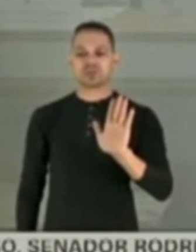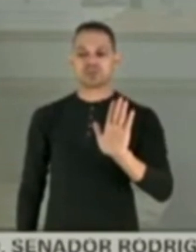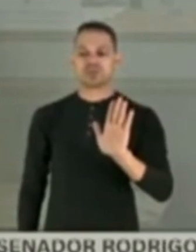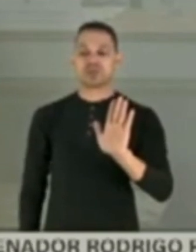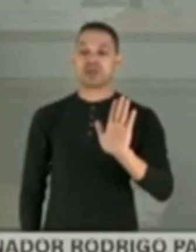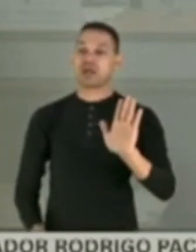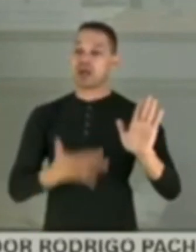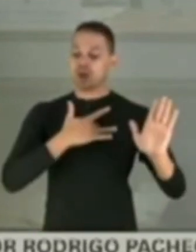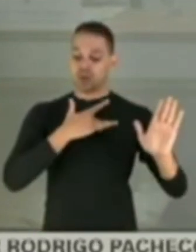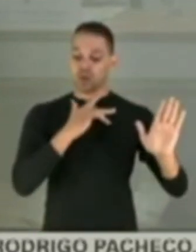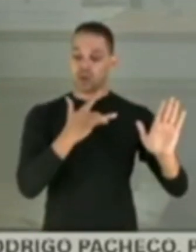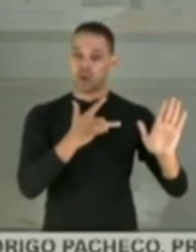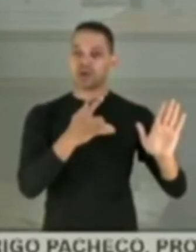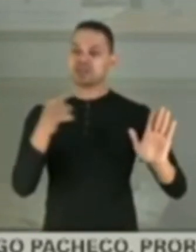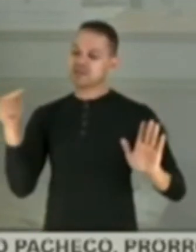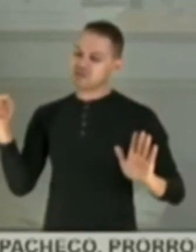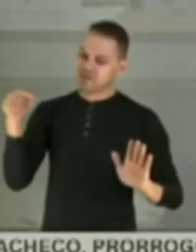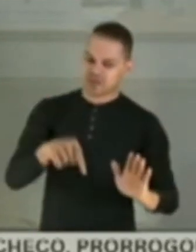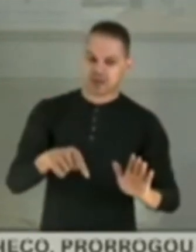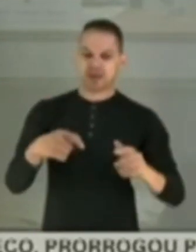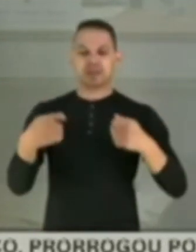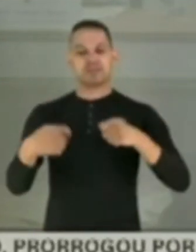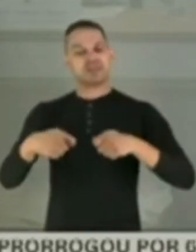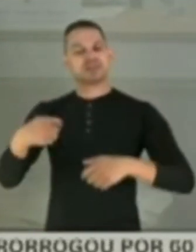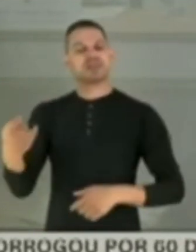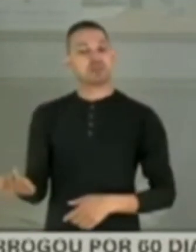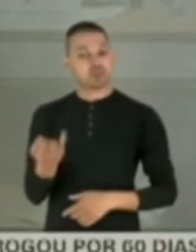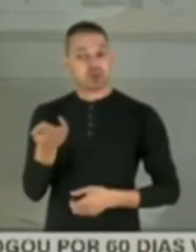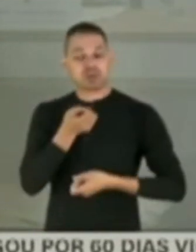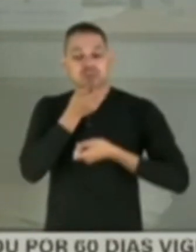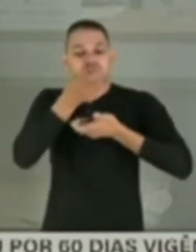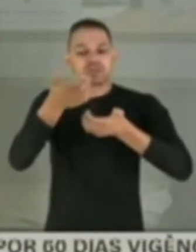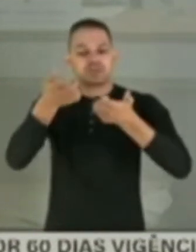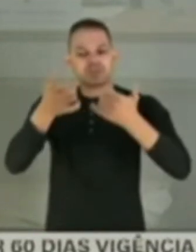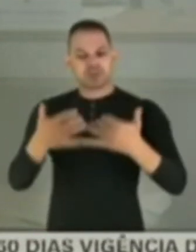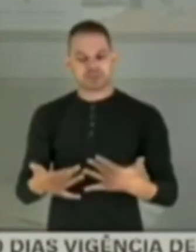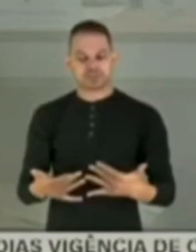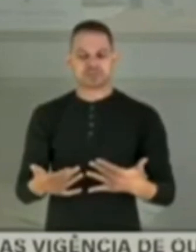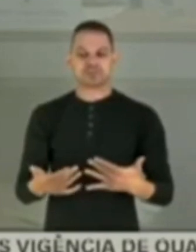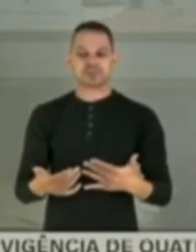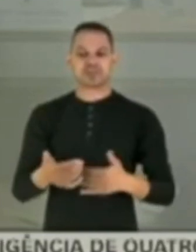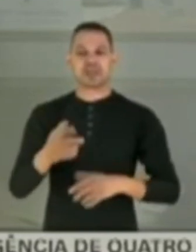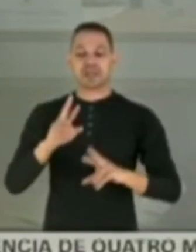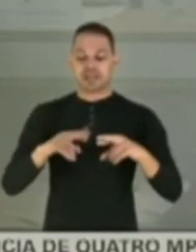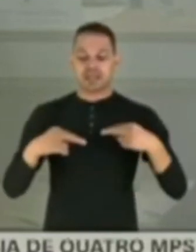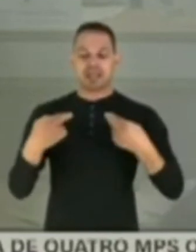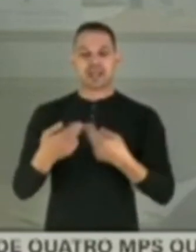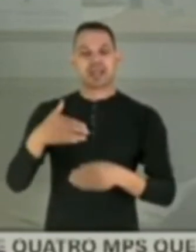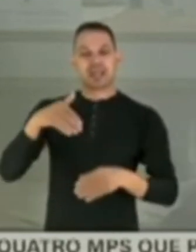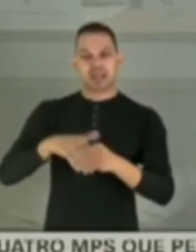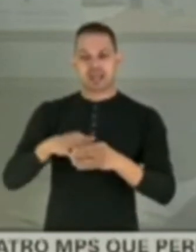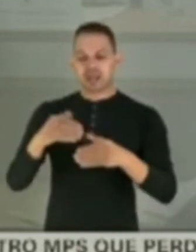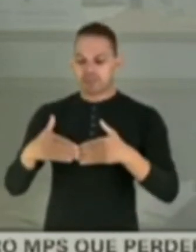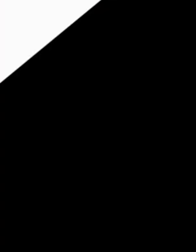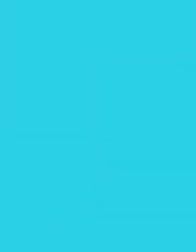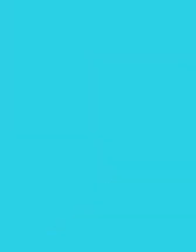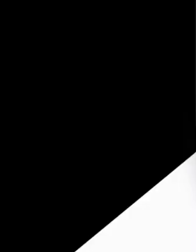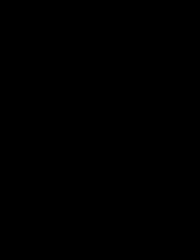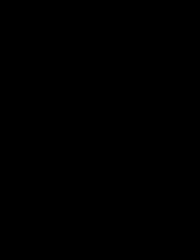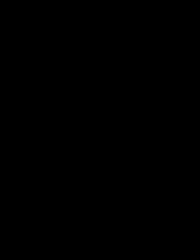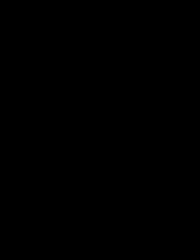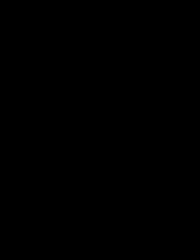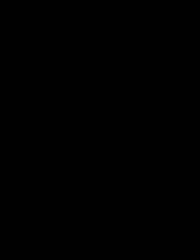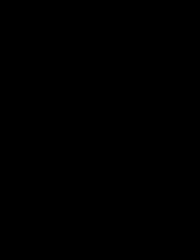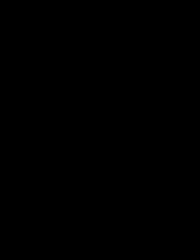a sua presença nessa comissão é importantíssima. Será apreciado na próxima sessão deliberativa. Muito obrigado, presidente.